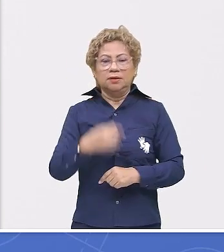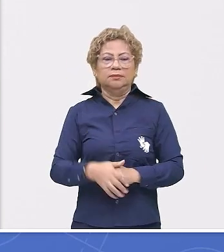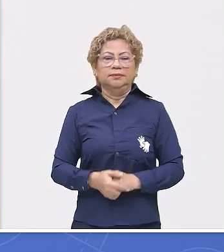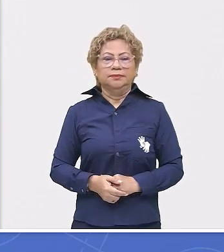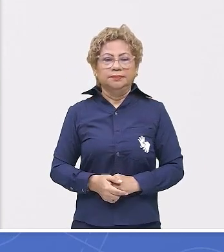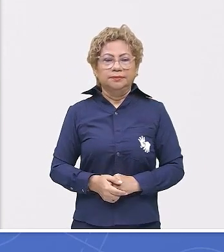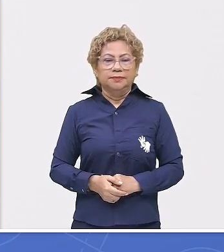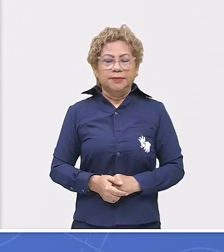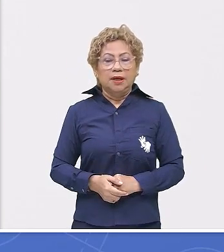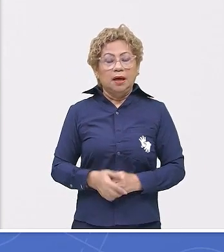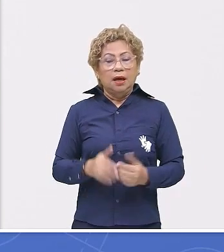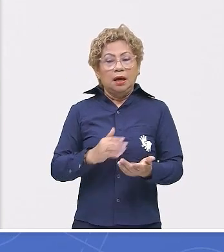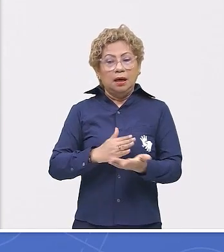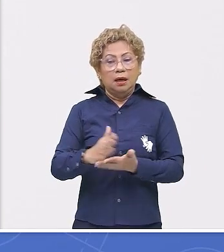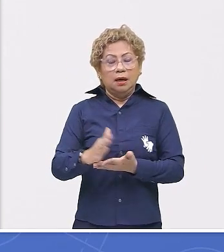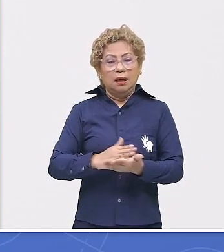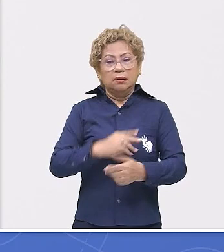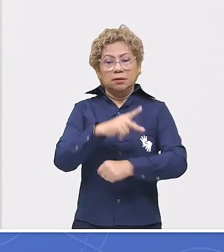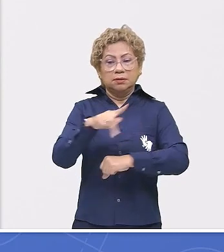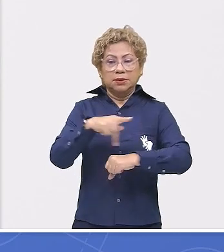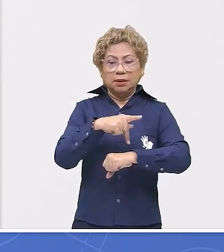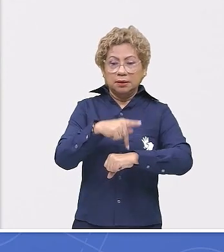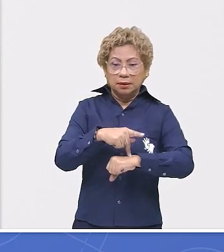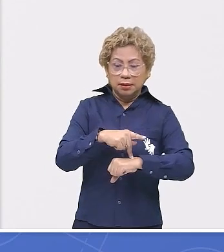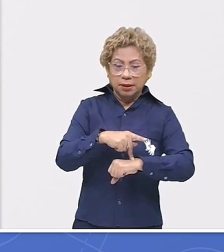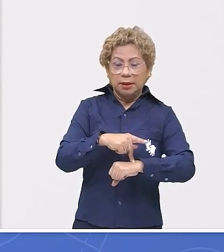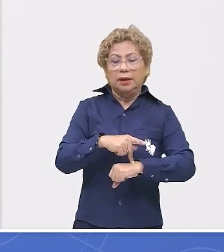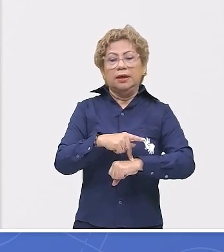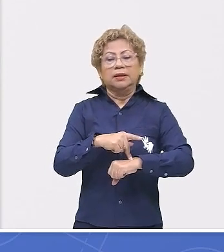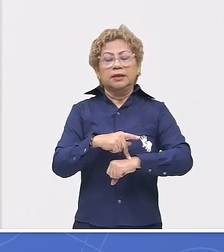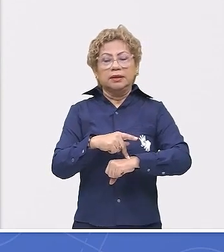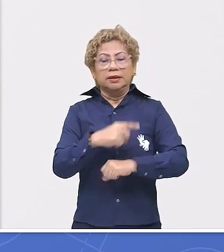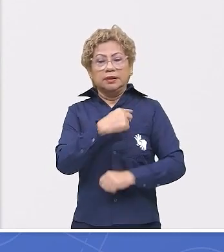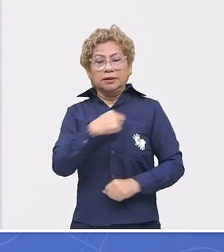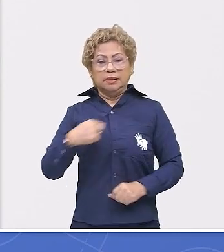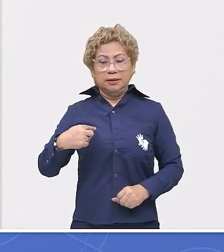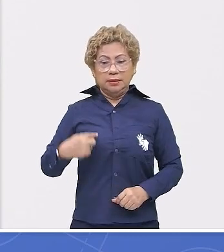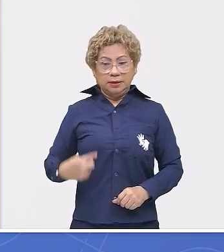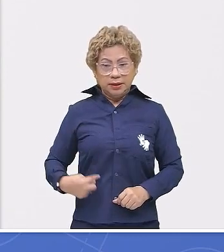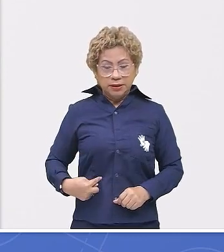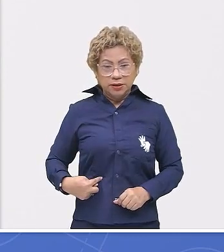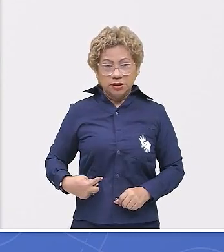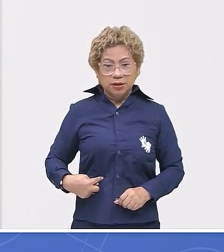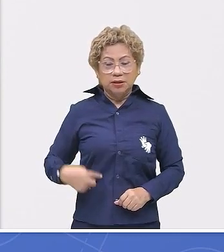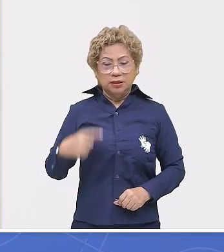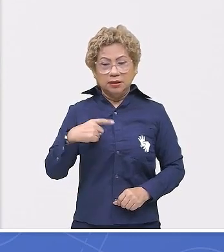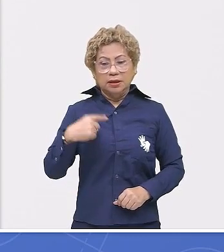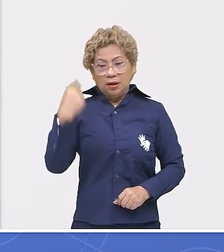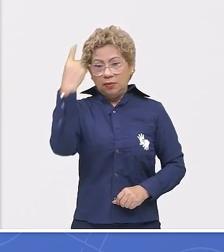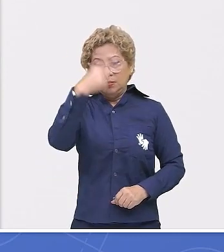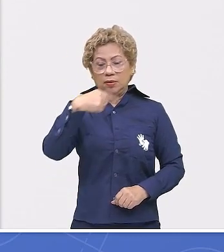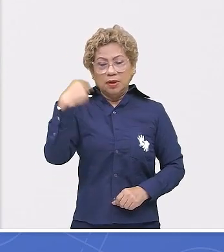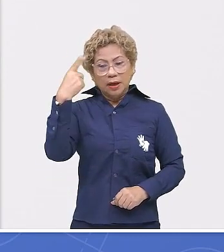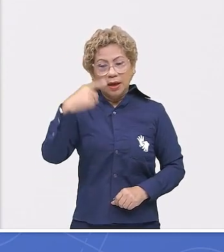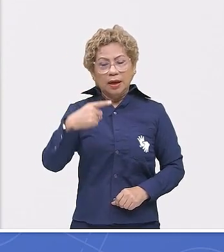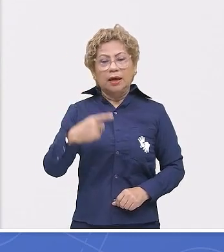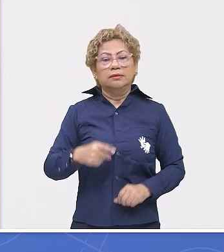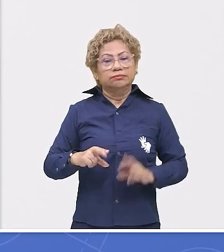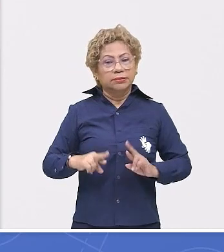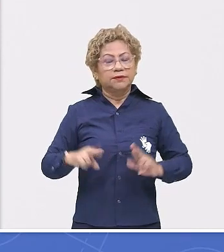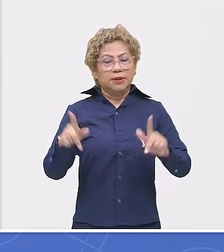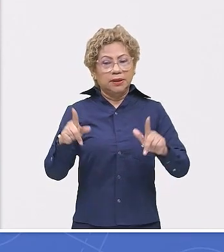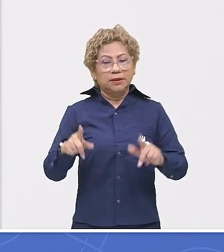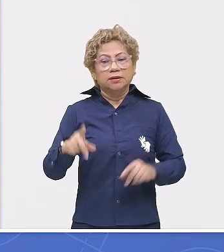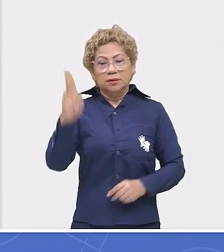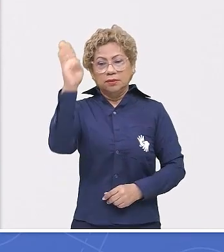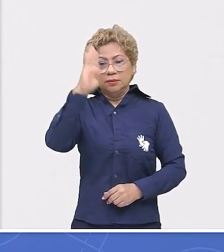exemplo, existem países que são muito extensos, né, como a China, por exemplo. A China, ela adota somente um fuso horário. Já o Brasil também é